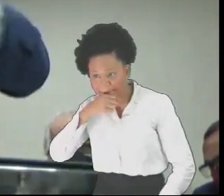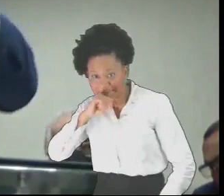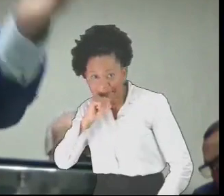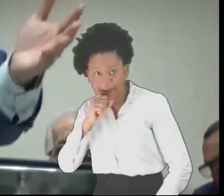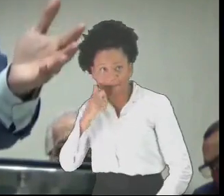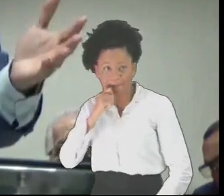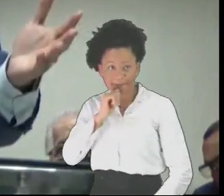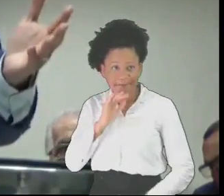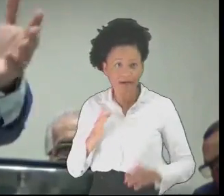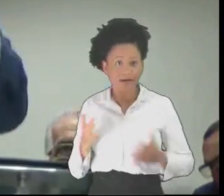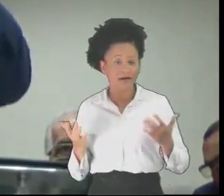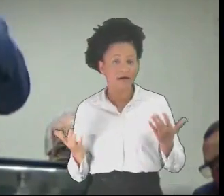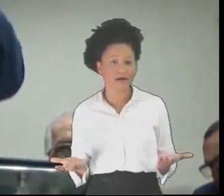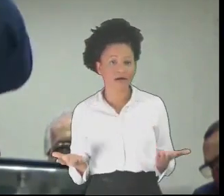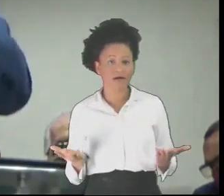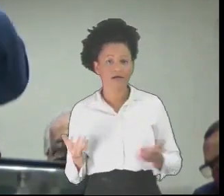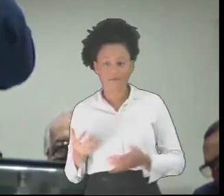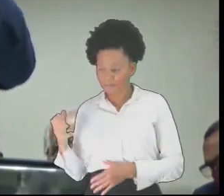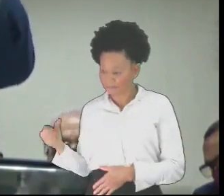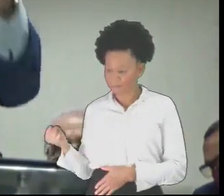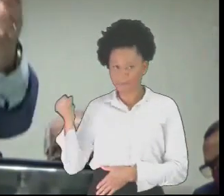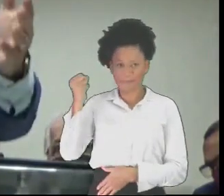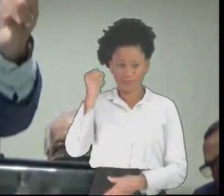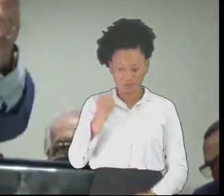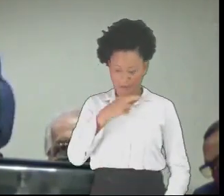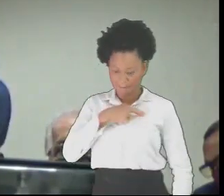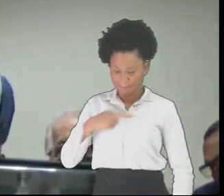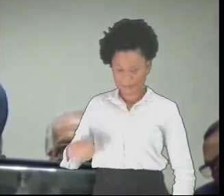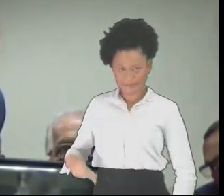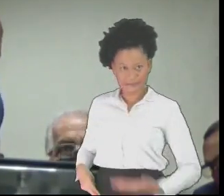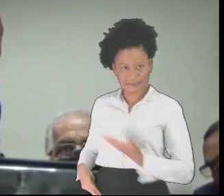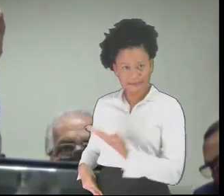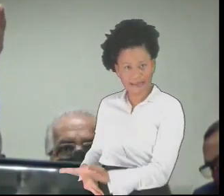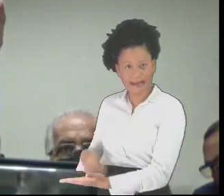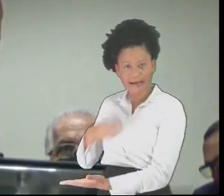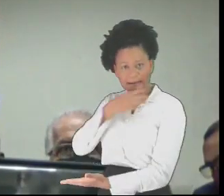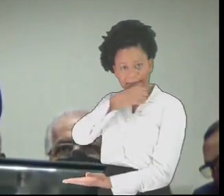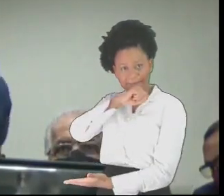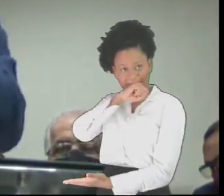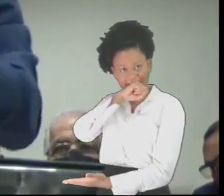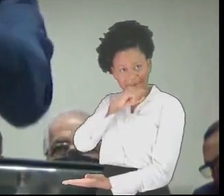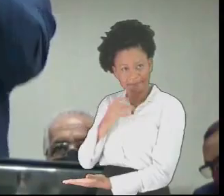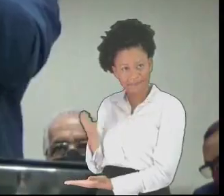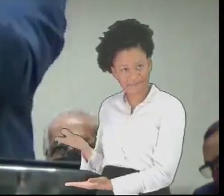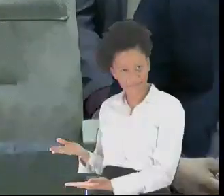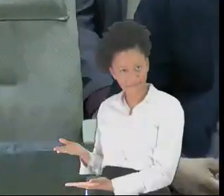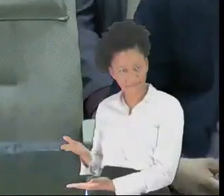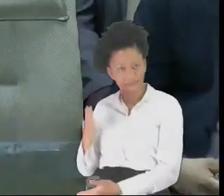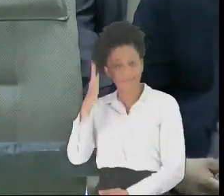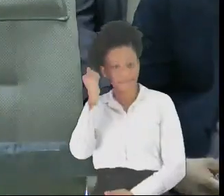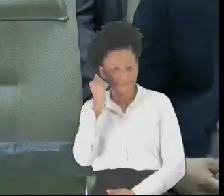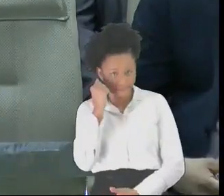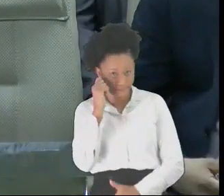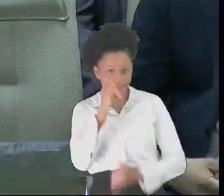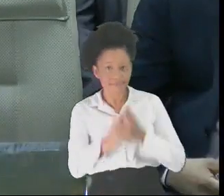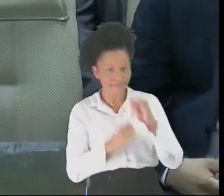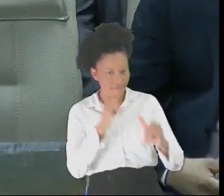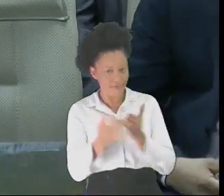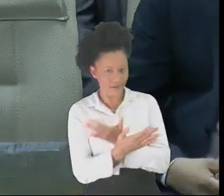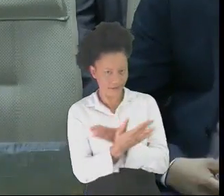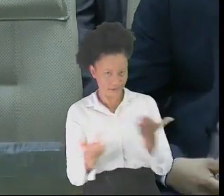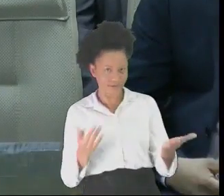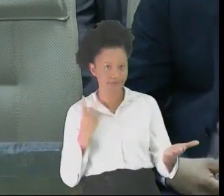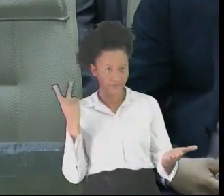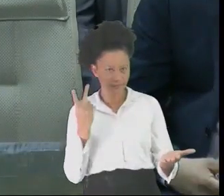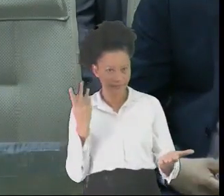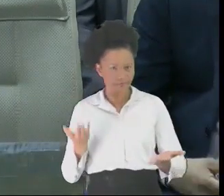nem vai ser nada, botou para representar os pais. Vocês estão sabendo dessa história? Estão sabendo?